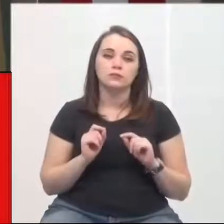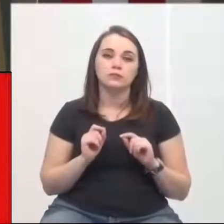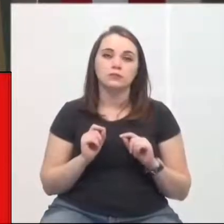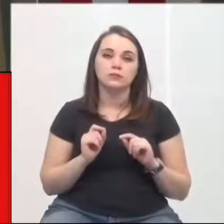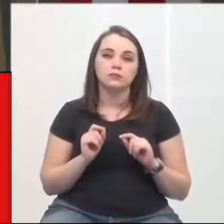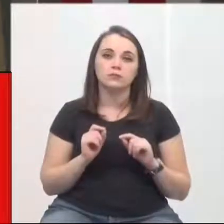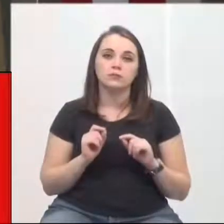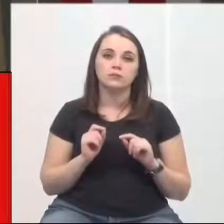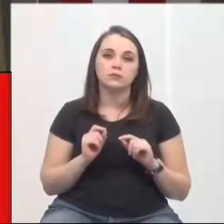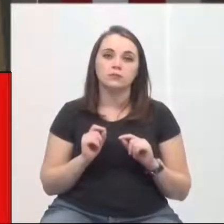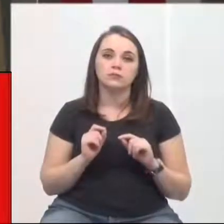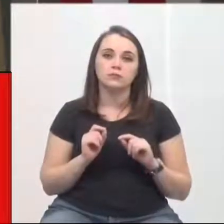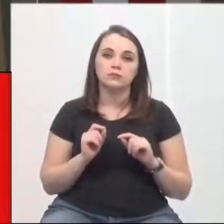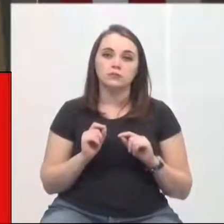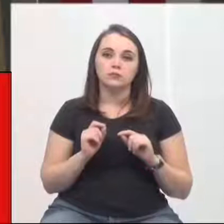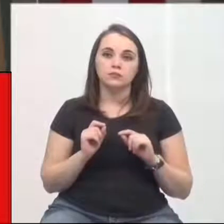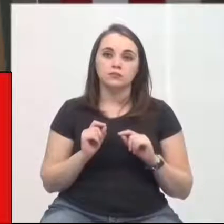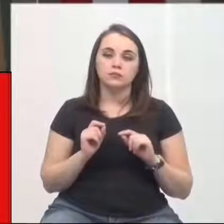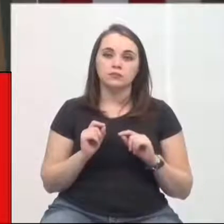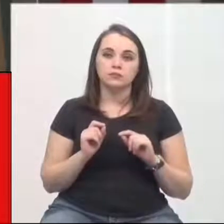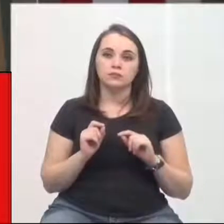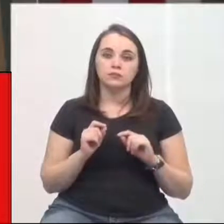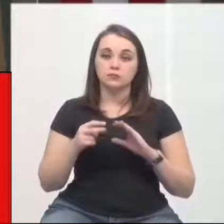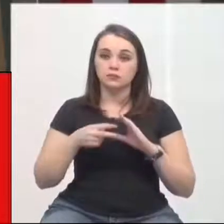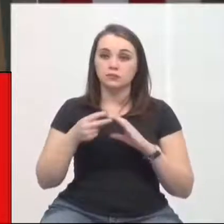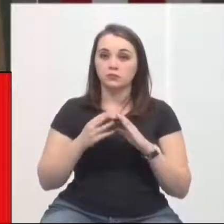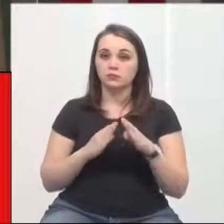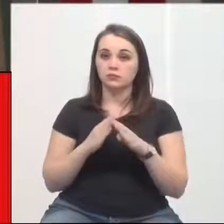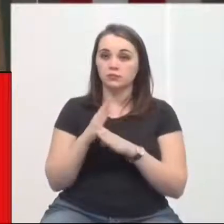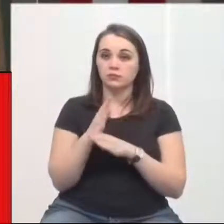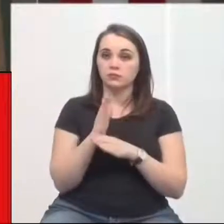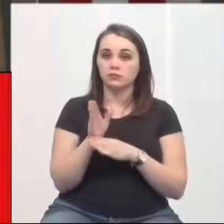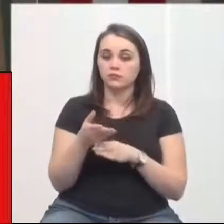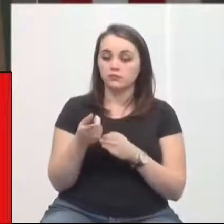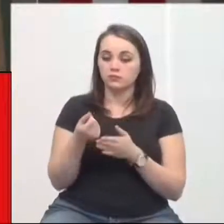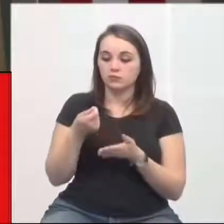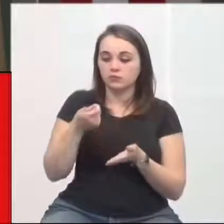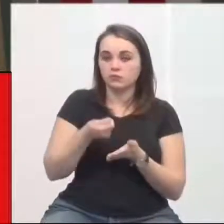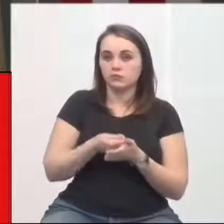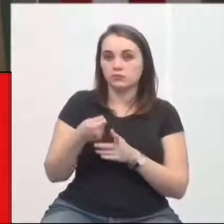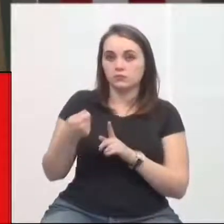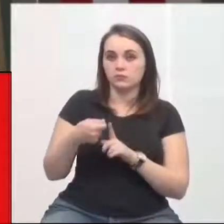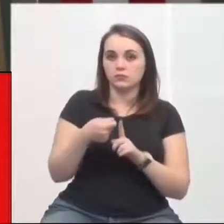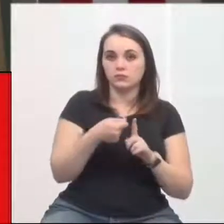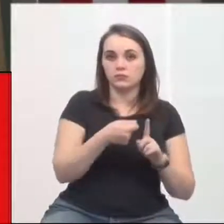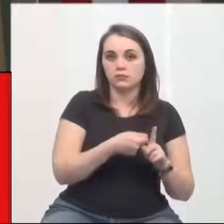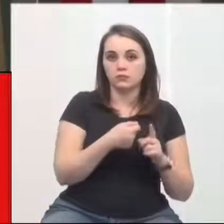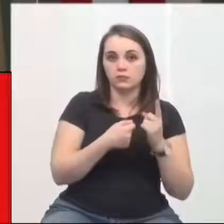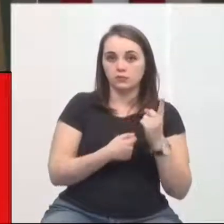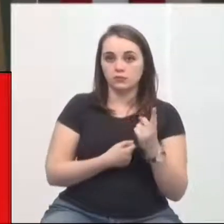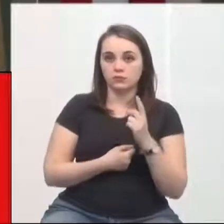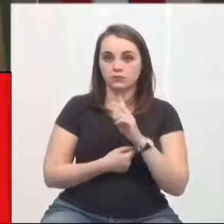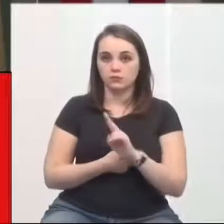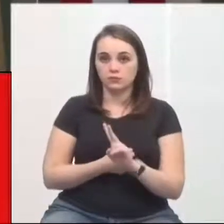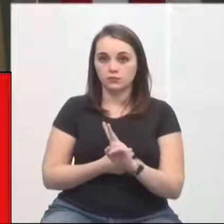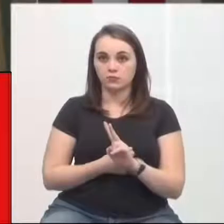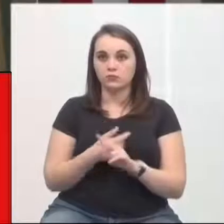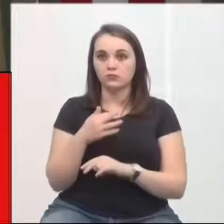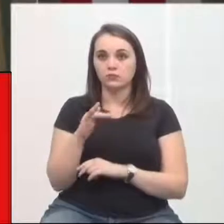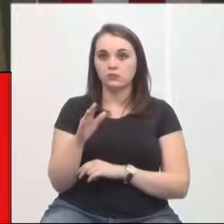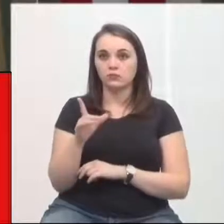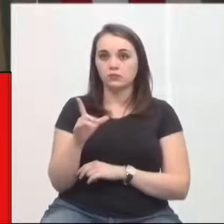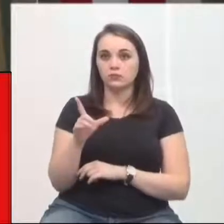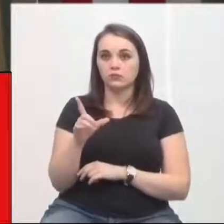respeito, essa casa que aprovou já o financiamento Fonplata 1 e o 2, né? E